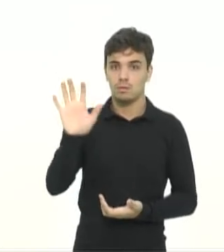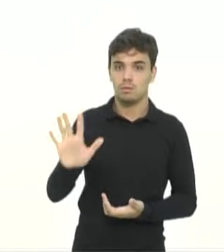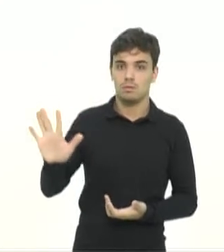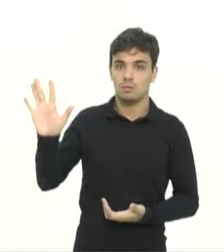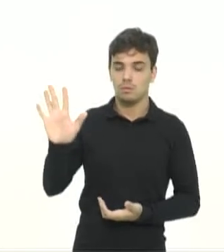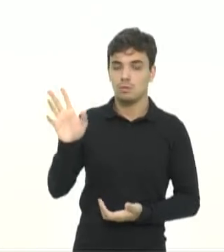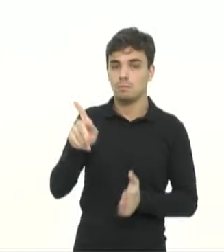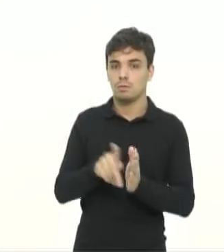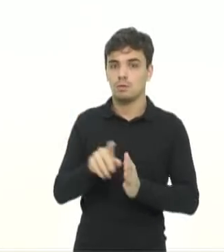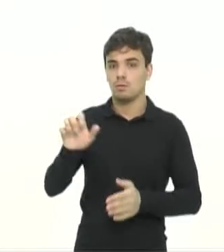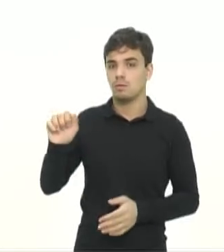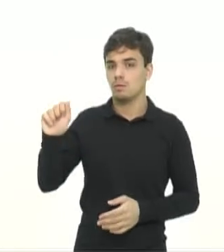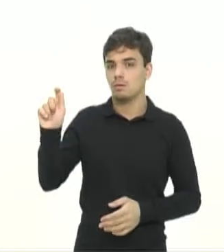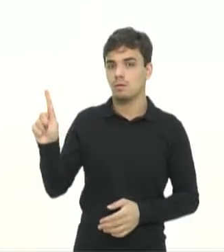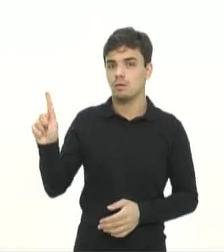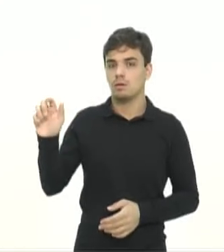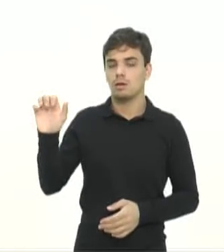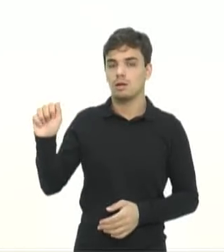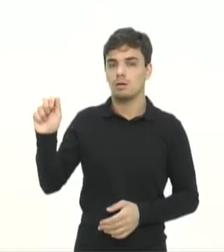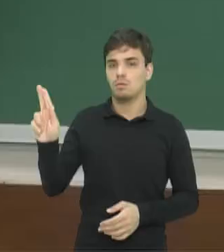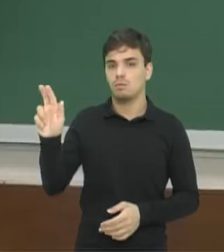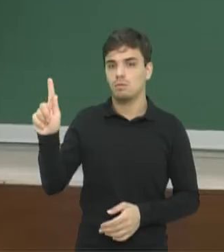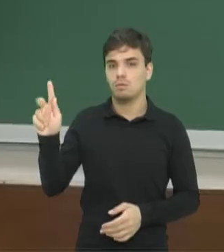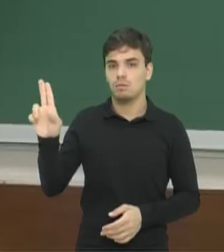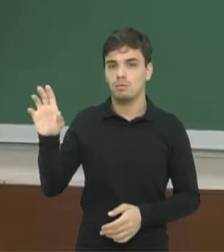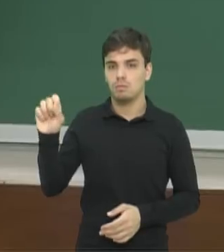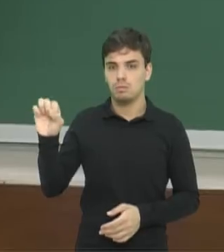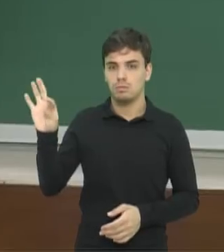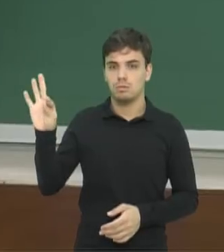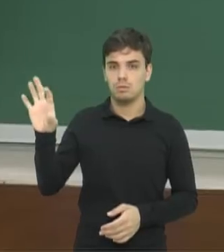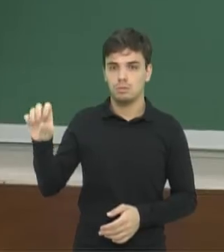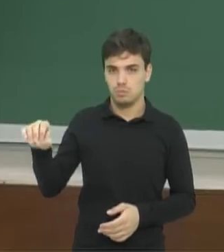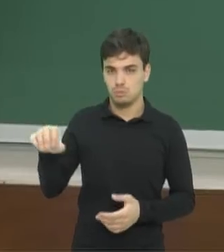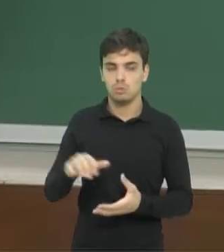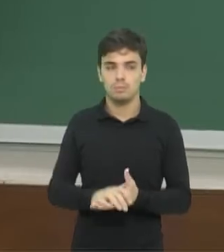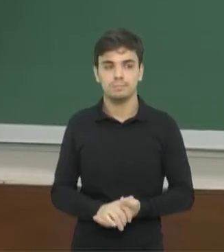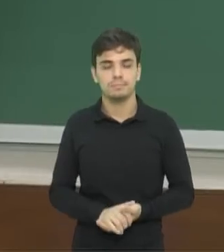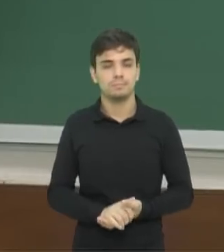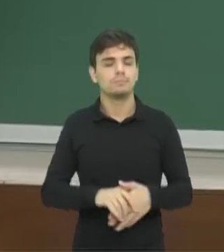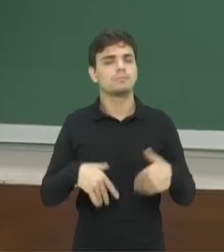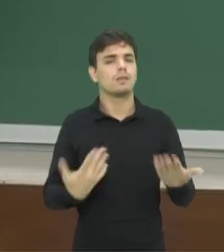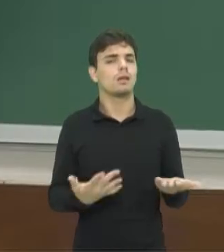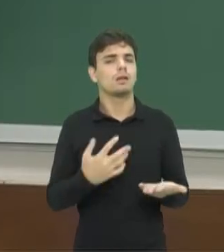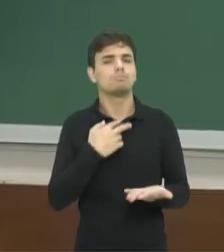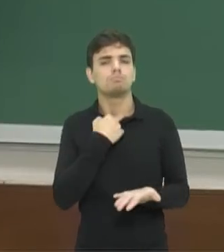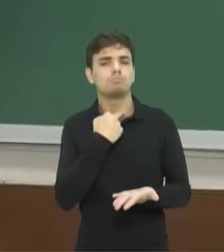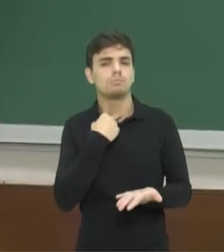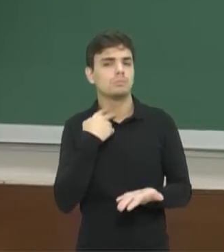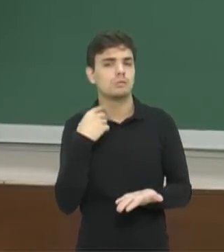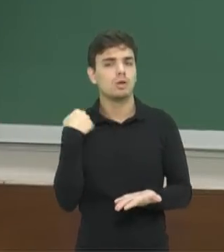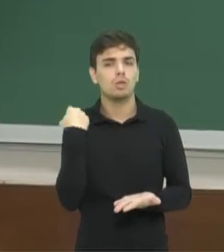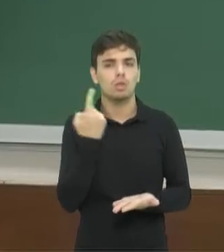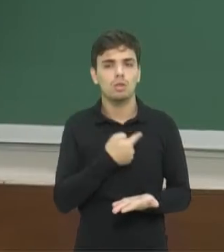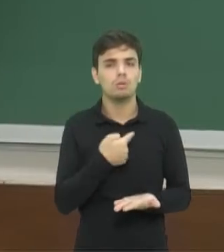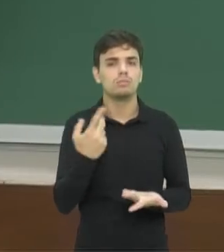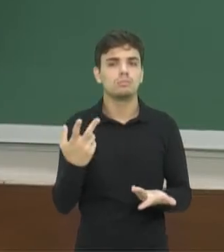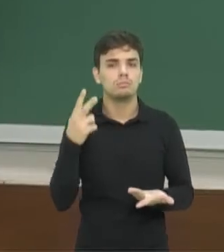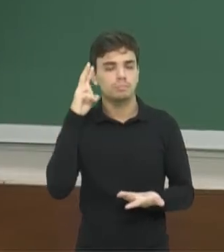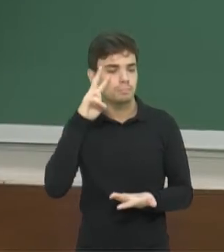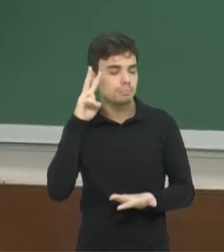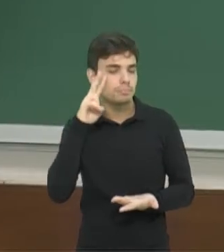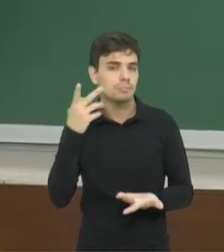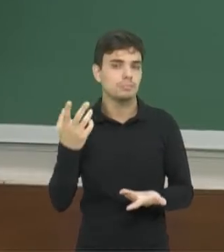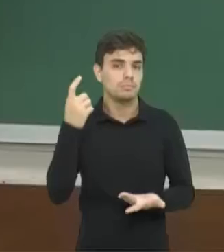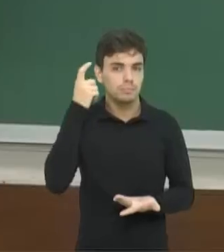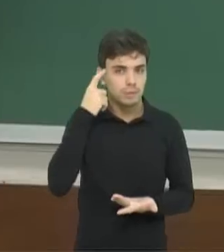Auguste Rodin também, que é o pensador. Gente, quem que não pode, né? Como é que não pode a gente já pensar a